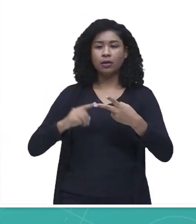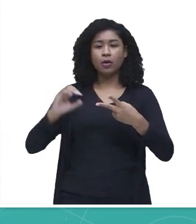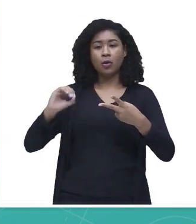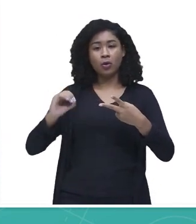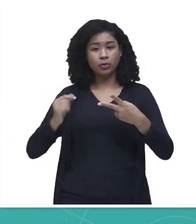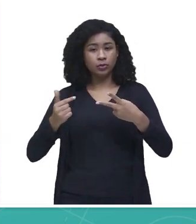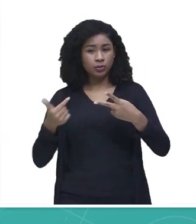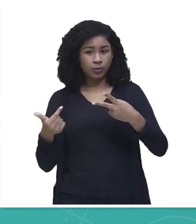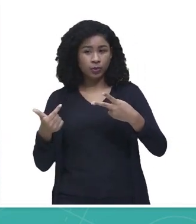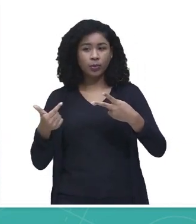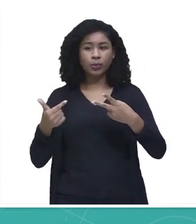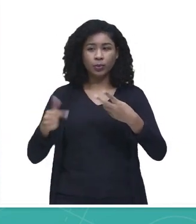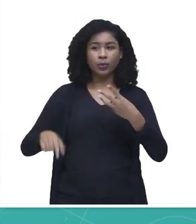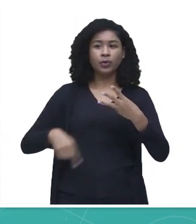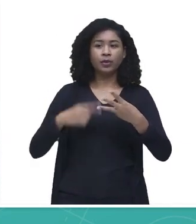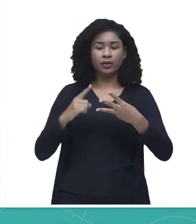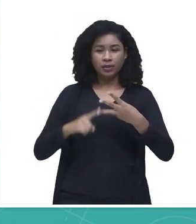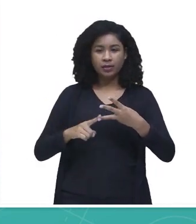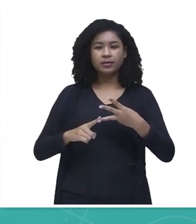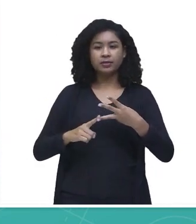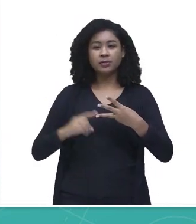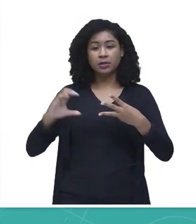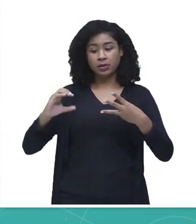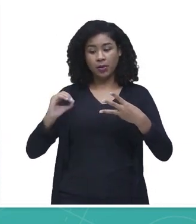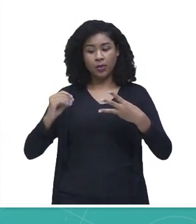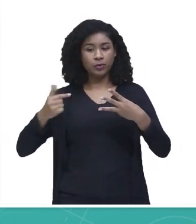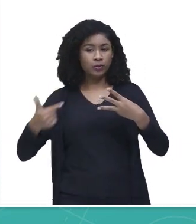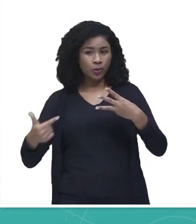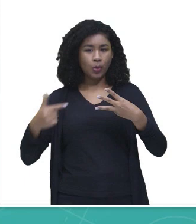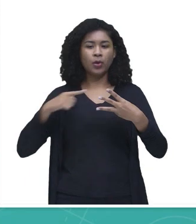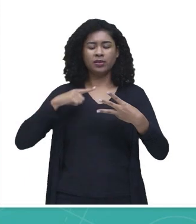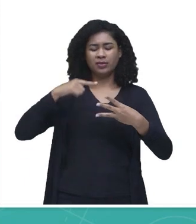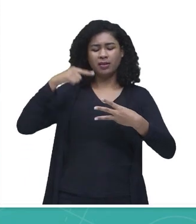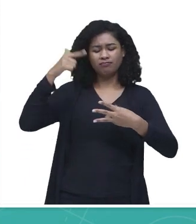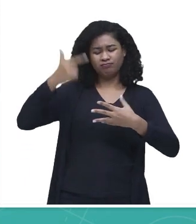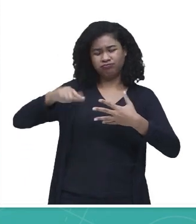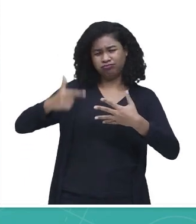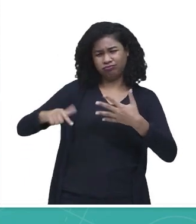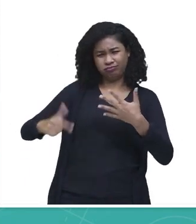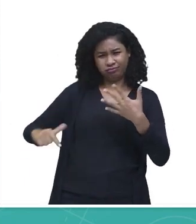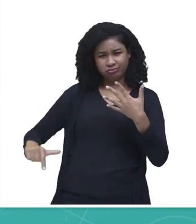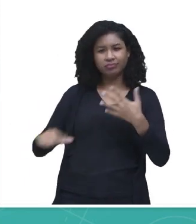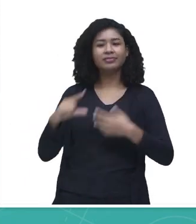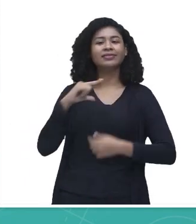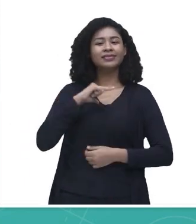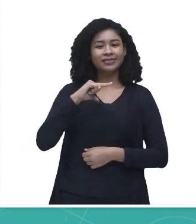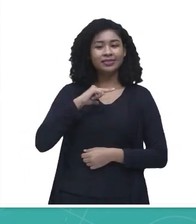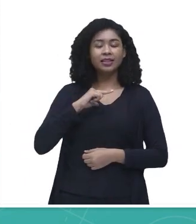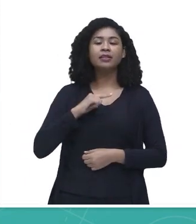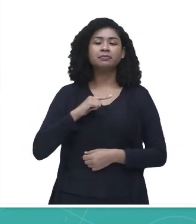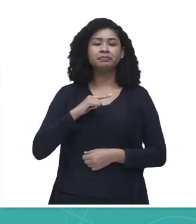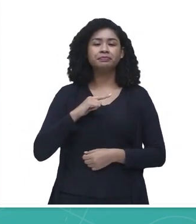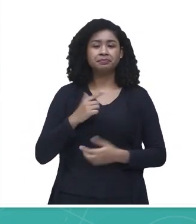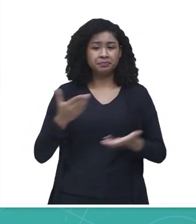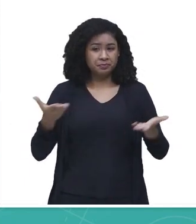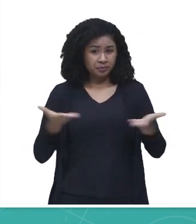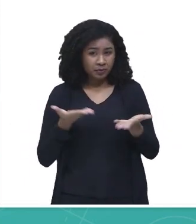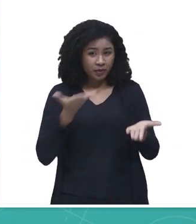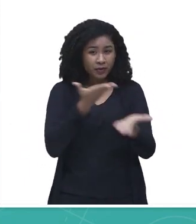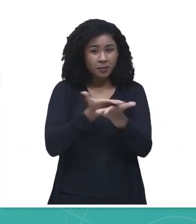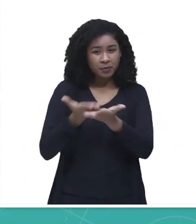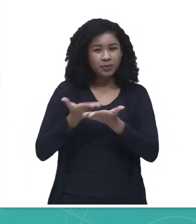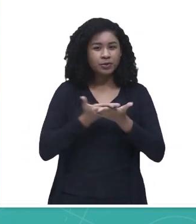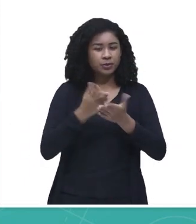outros gases que fazem parte dessa atmosfera, tá bom? E aí vamos estudar cada uma dessas relações com os seres